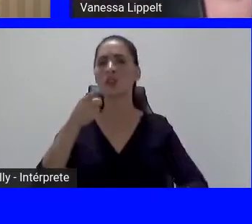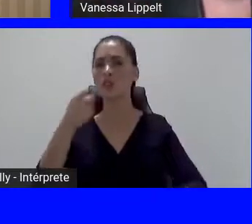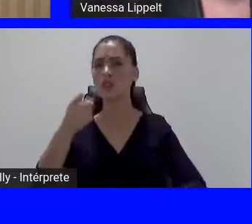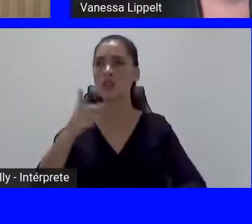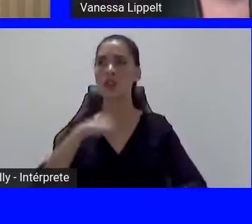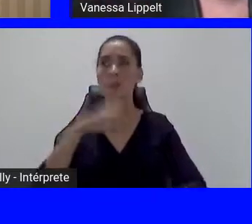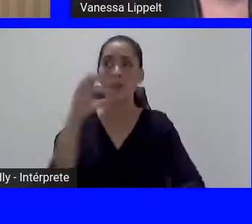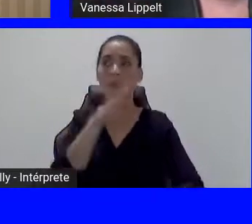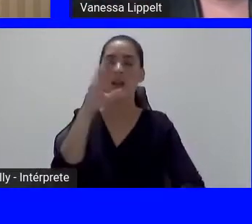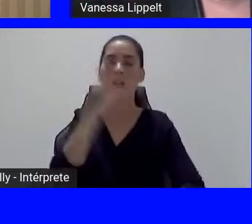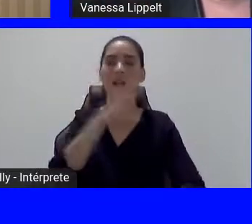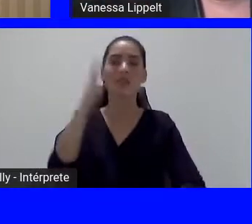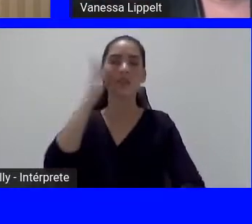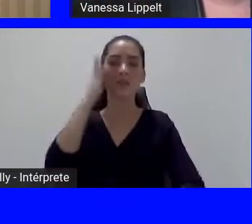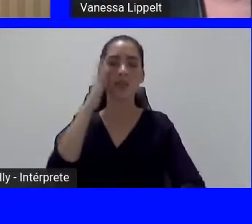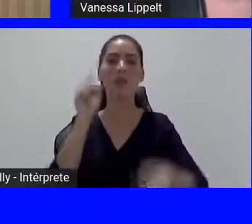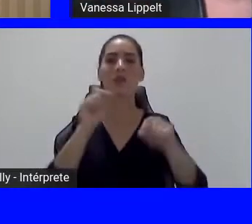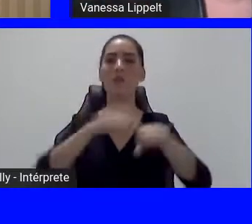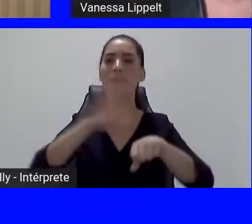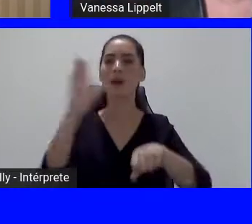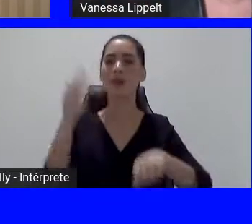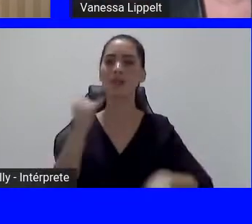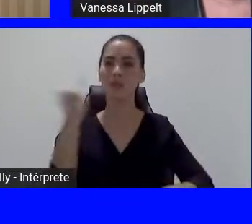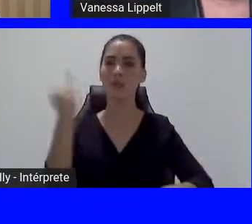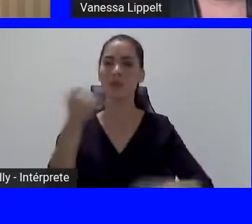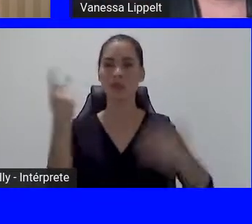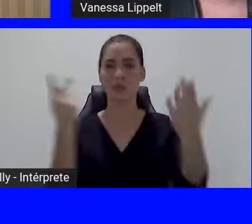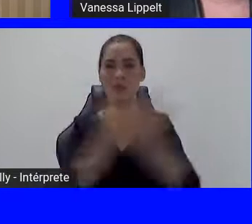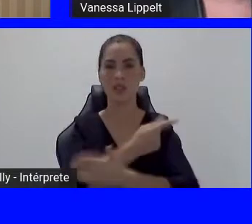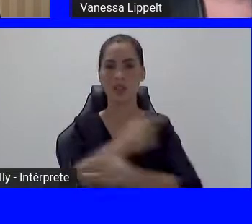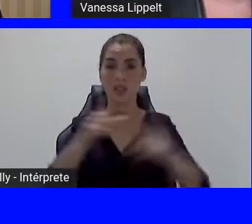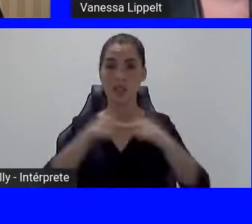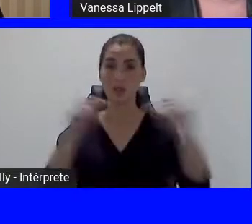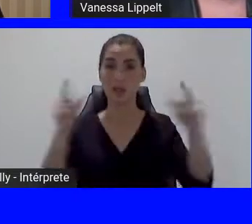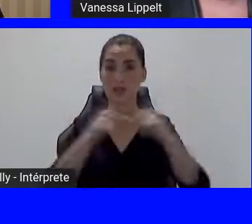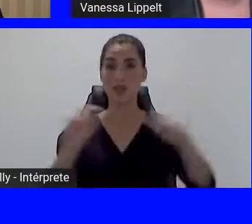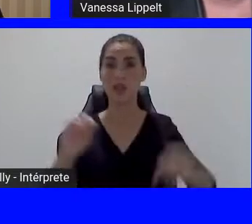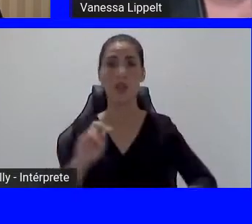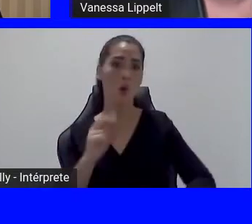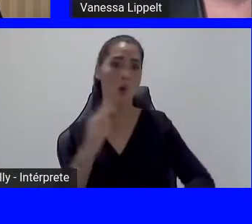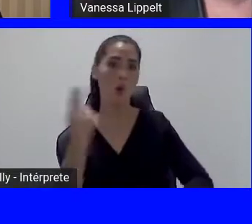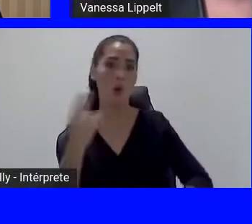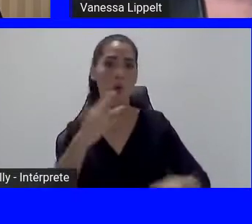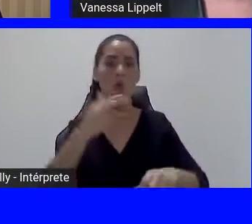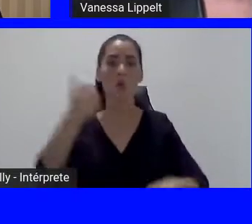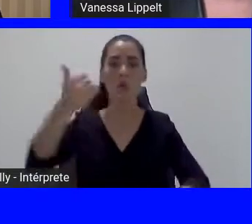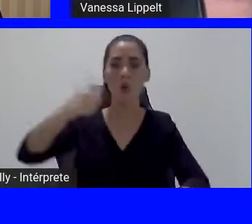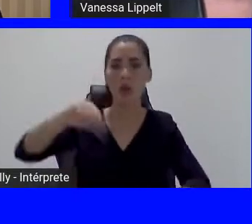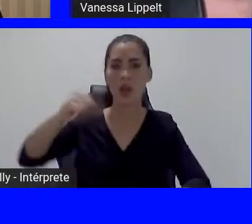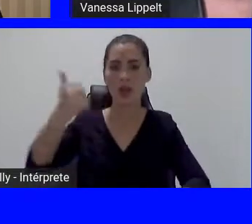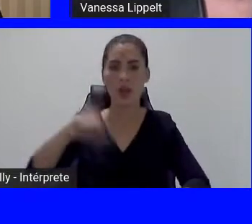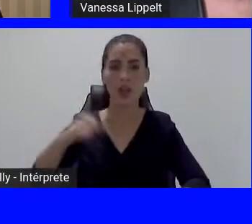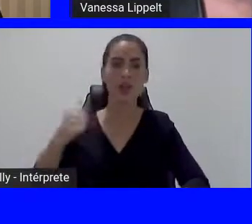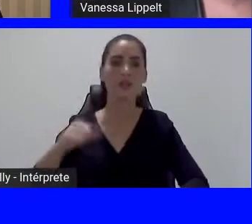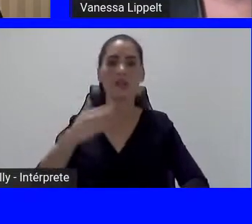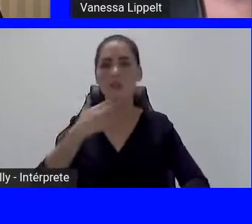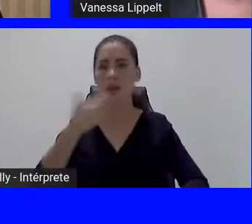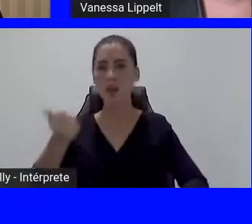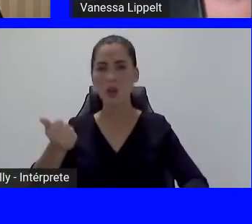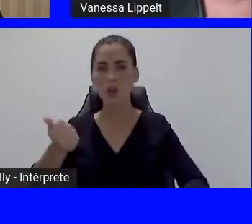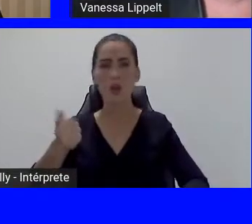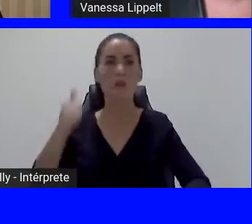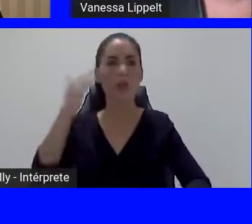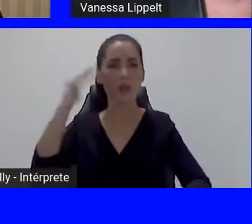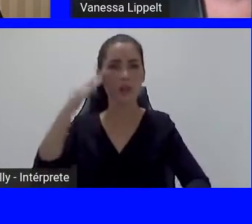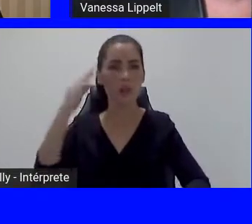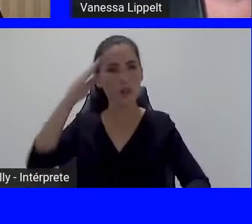que acontece de mais importante em Brasília, ou você precisa de umas análises mais sofisticadas para entender os principais